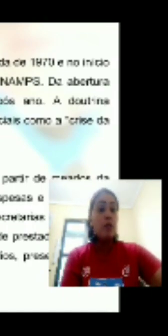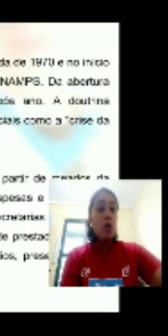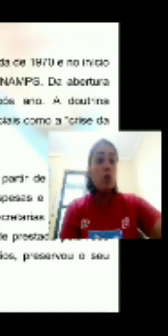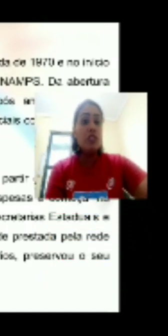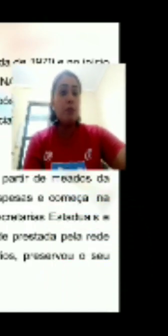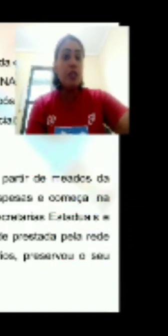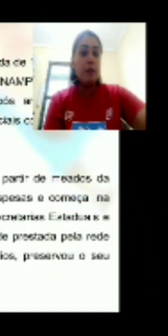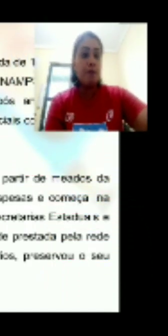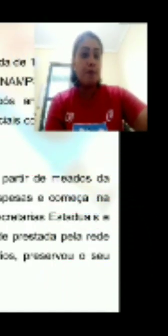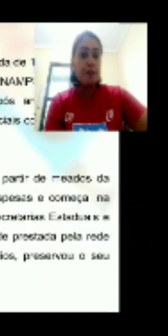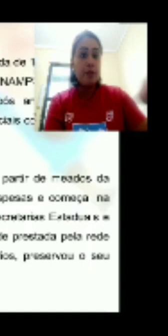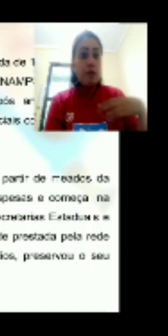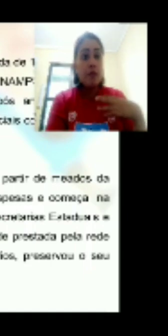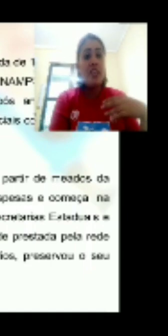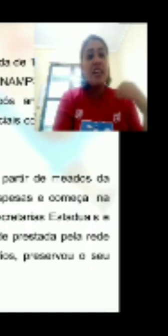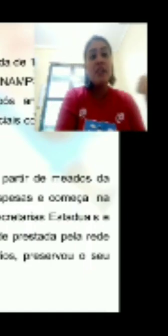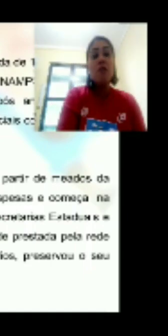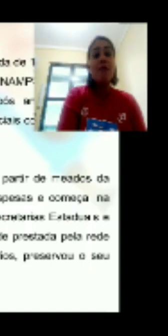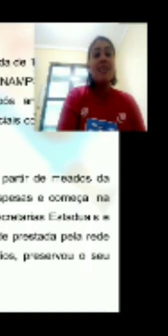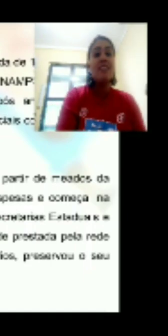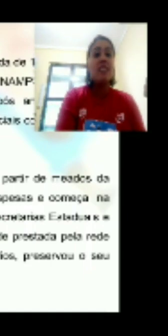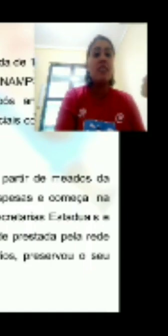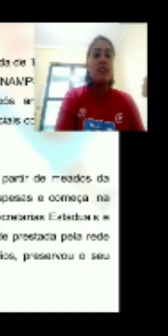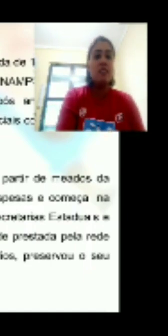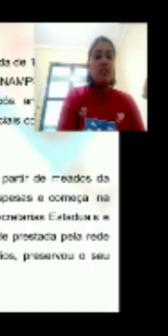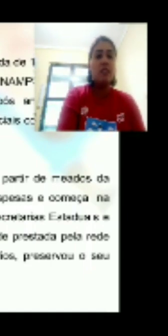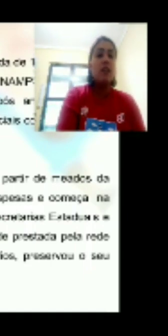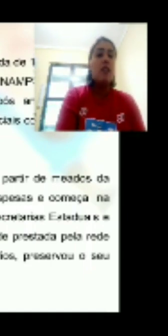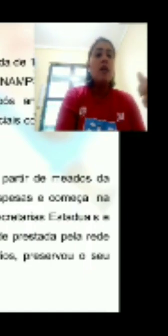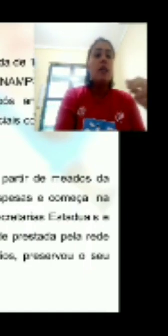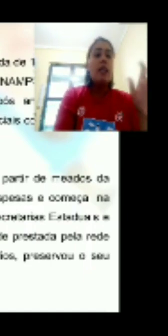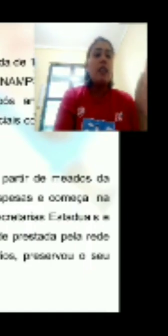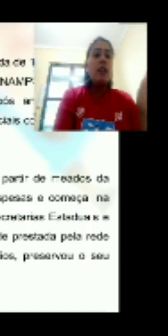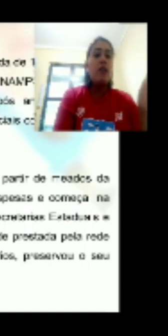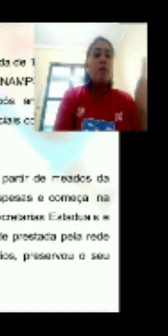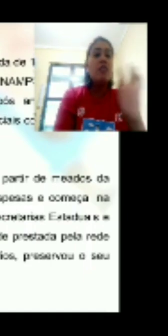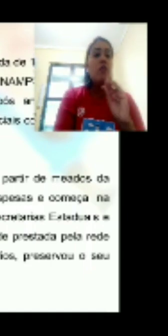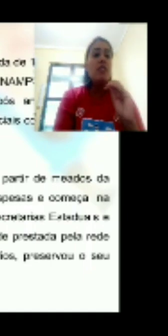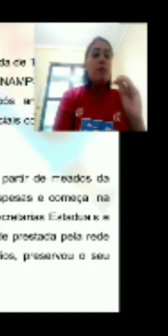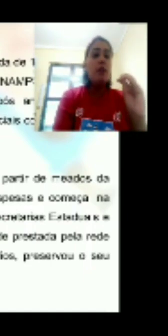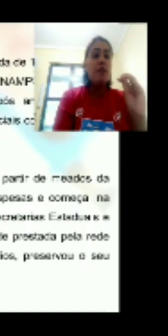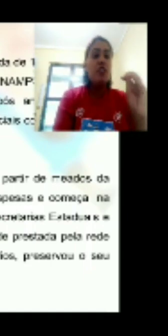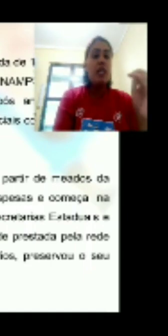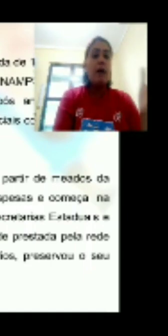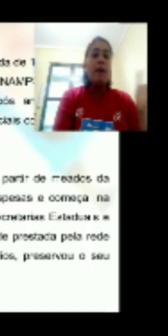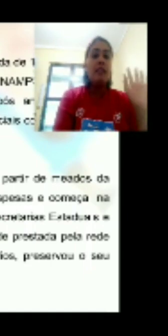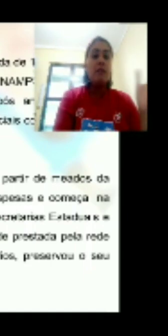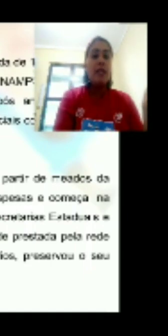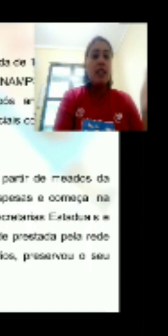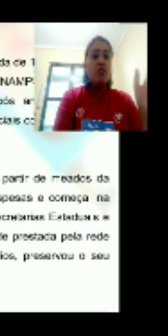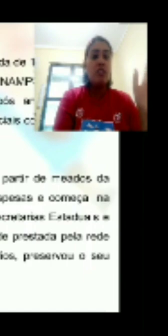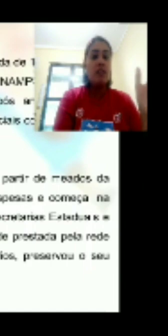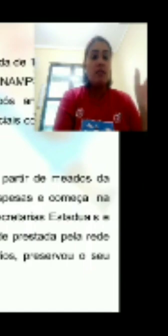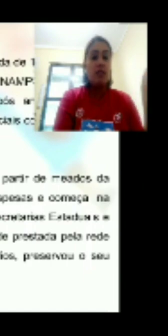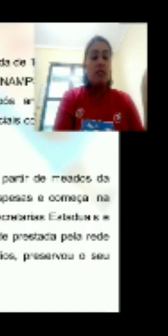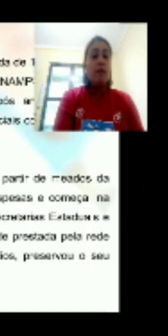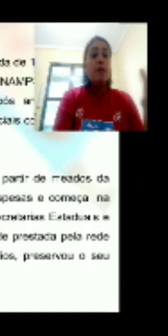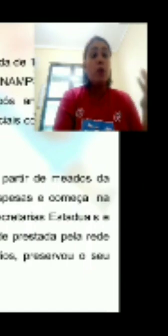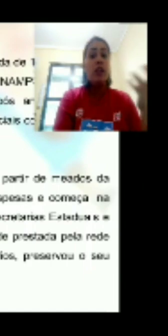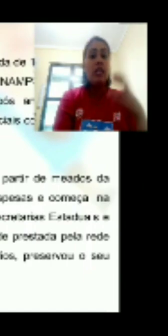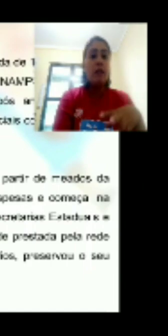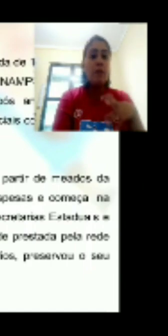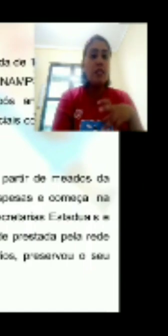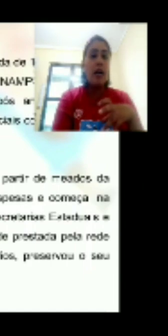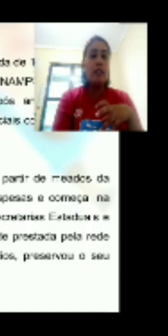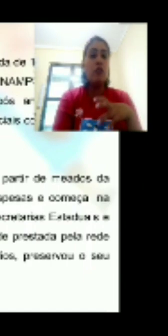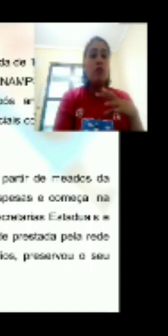de contribuir. E aí, com essa crise, começou a se manifestar a partir de meados de 70.